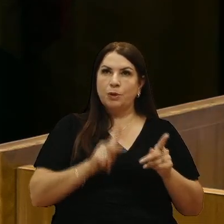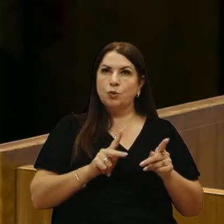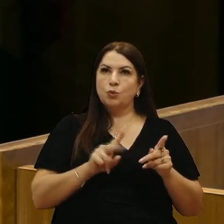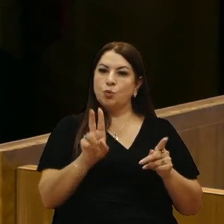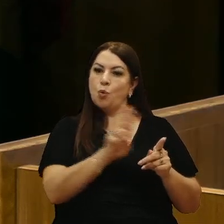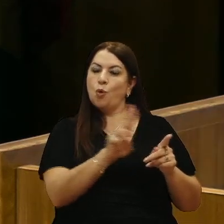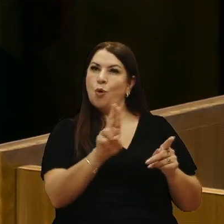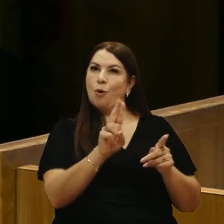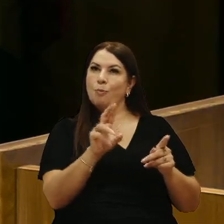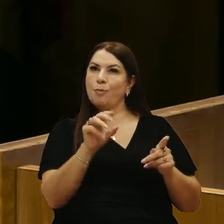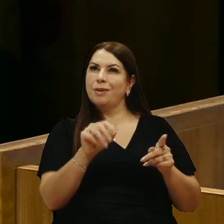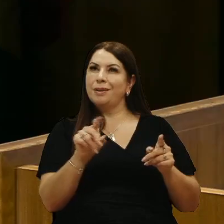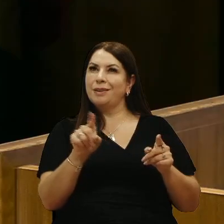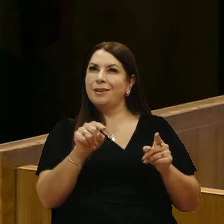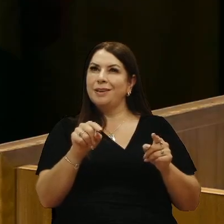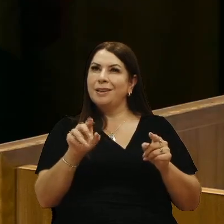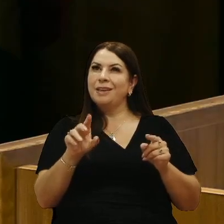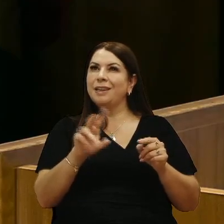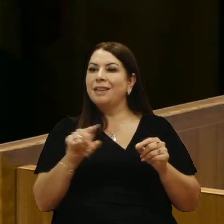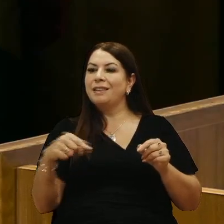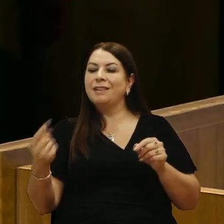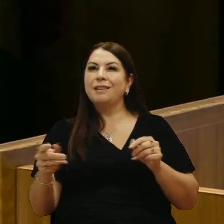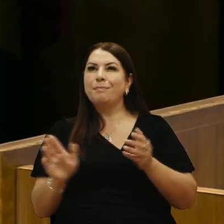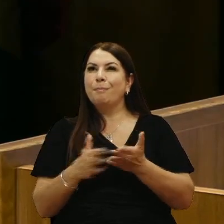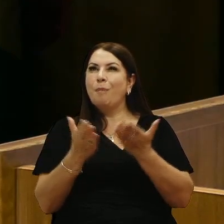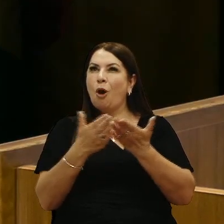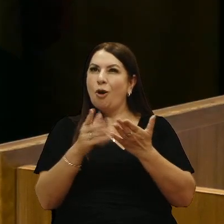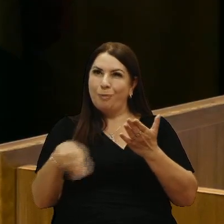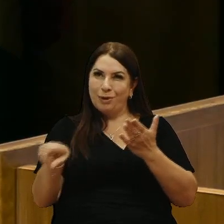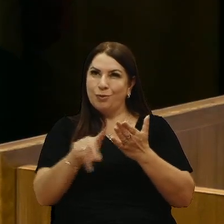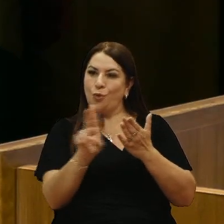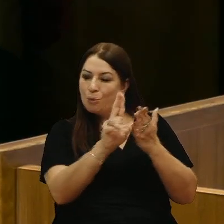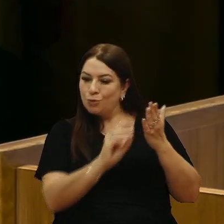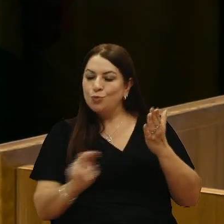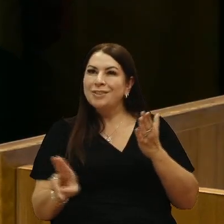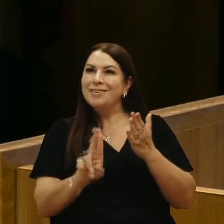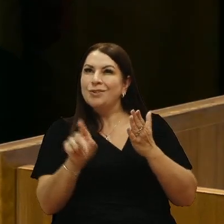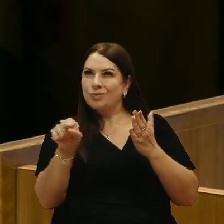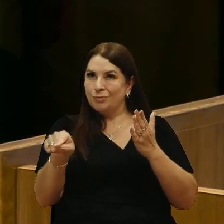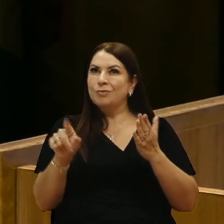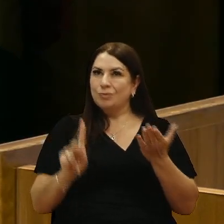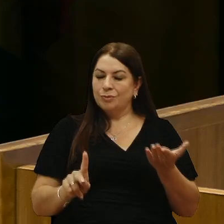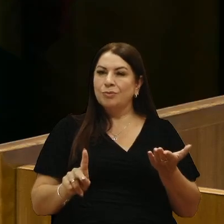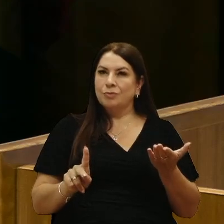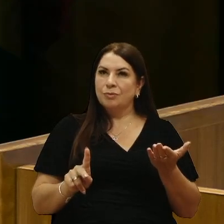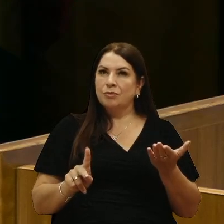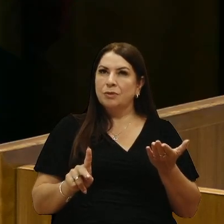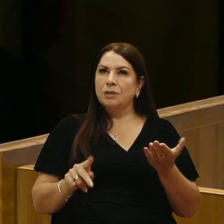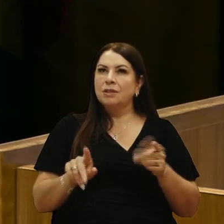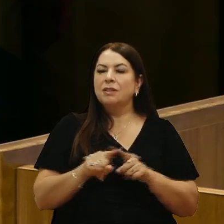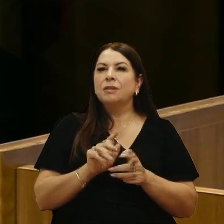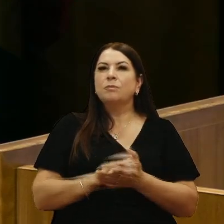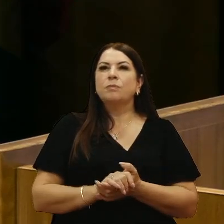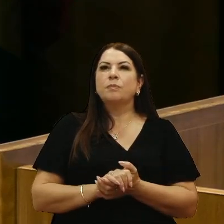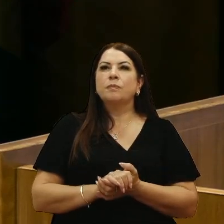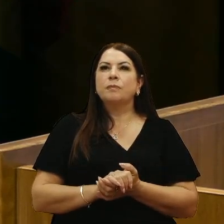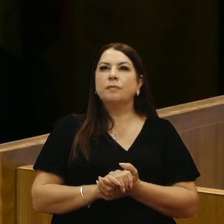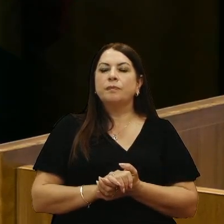pessoas de baixa renda, e simulação,